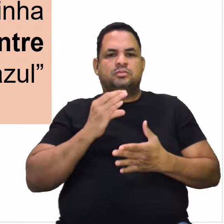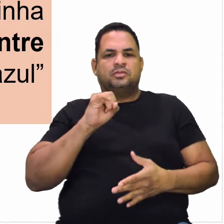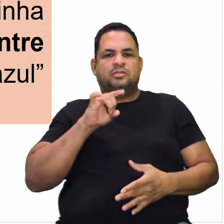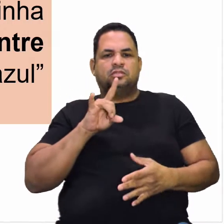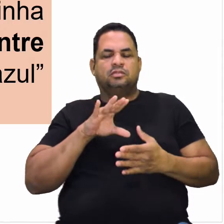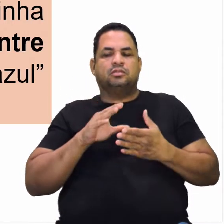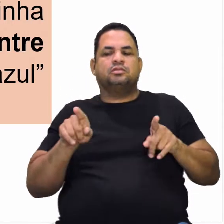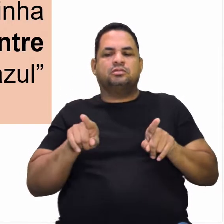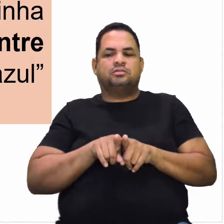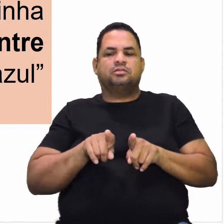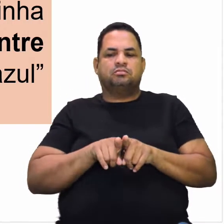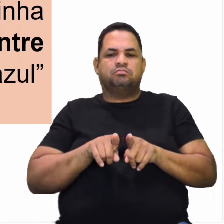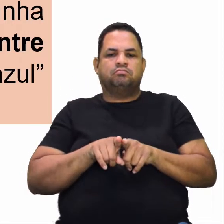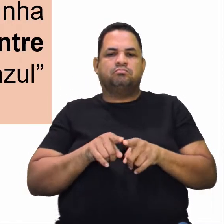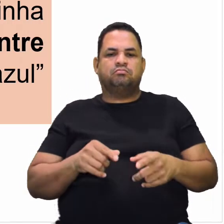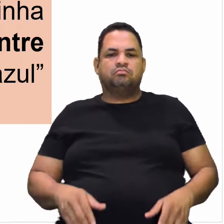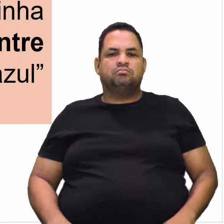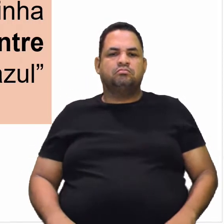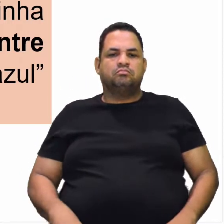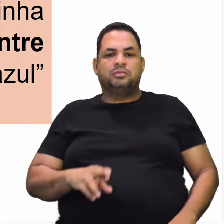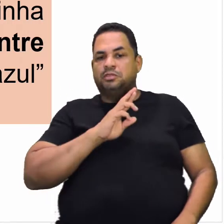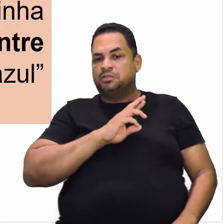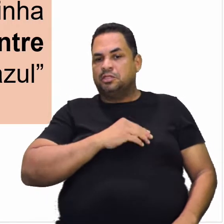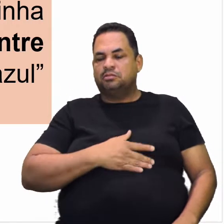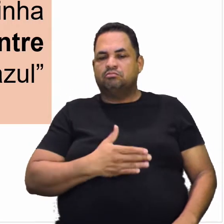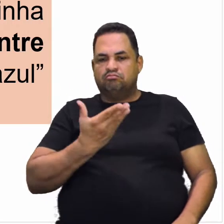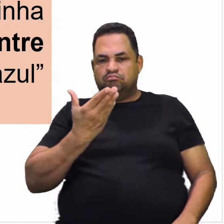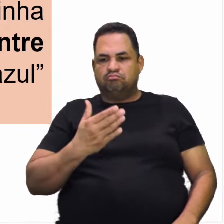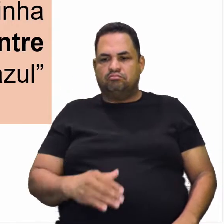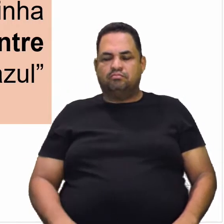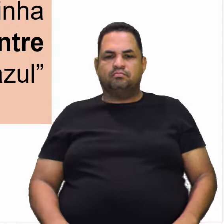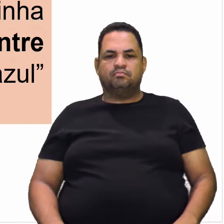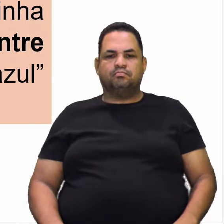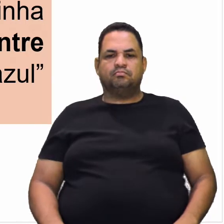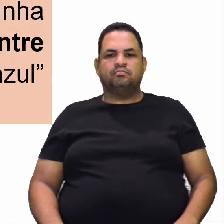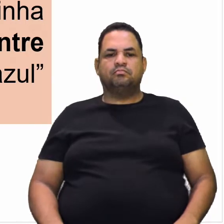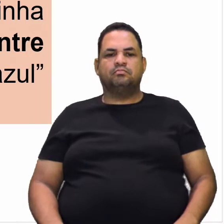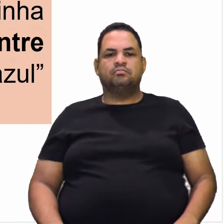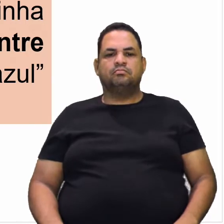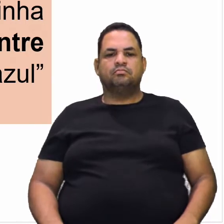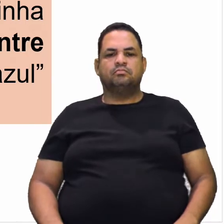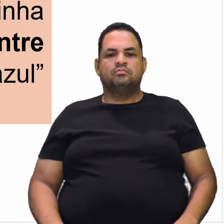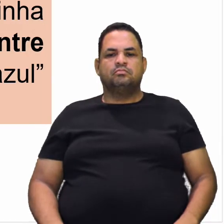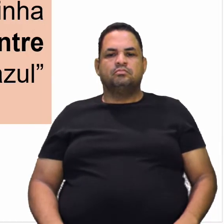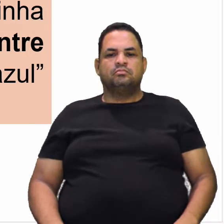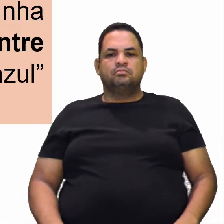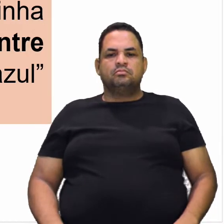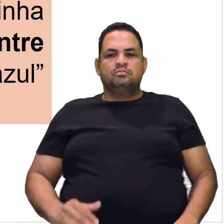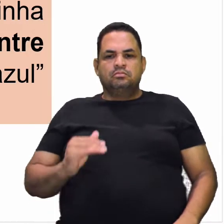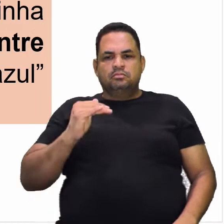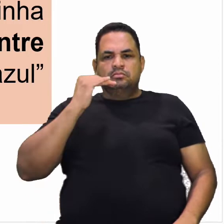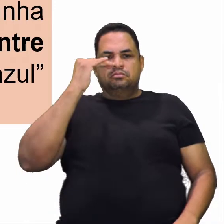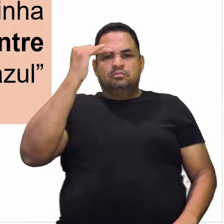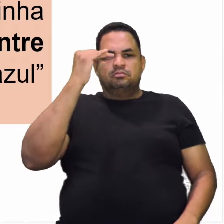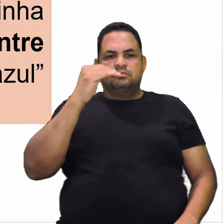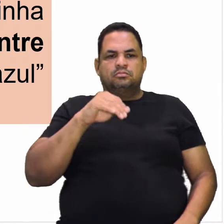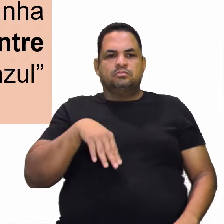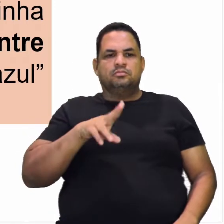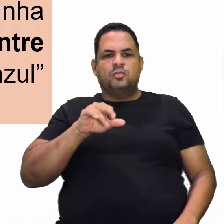da nobreza. Os oficiais do exército faziam parte da nobreza. Lá embaixo estariam os soldados, mas lá em cima estariam os